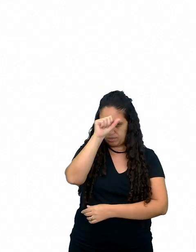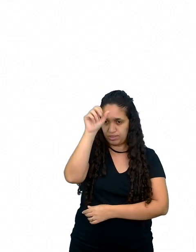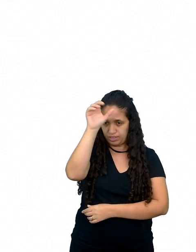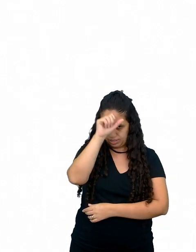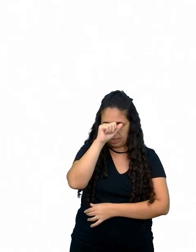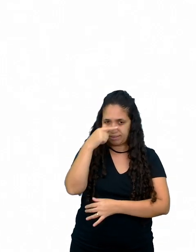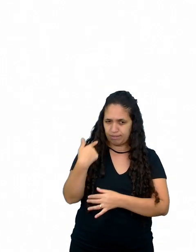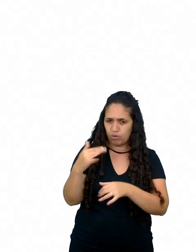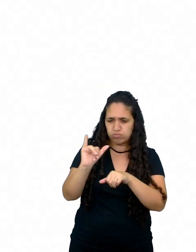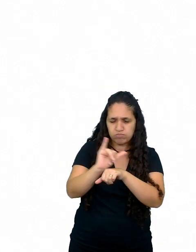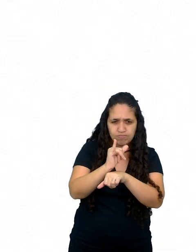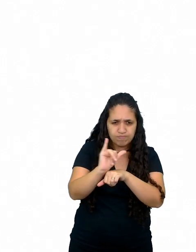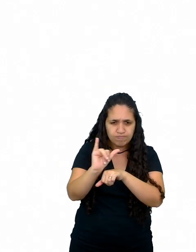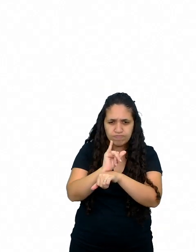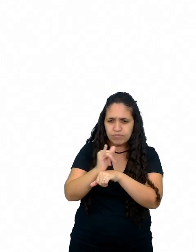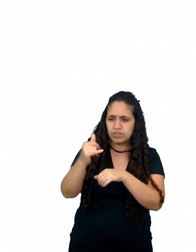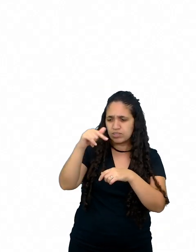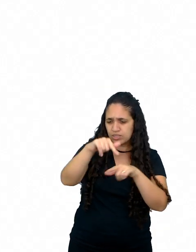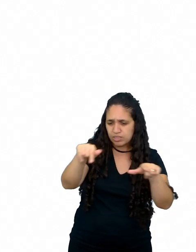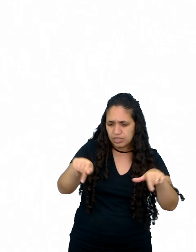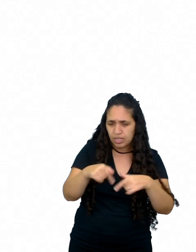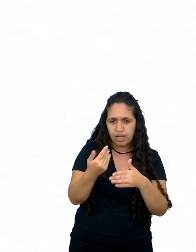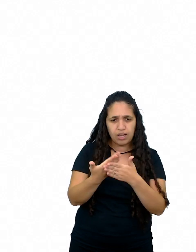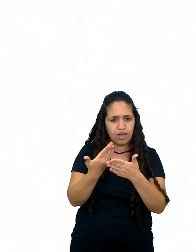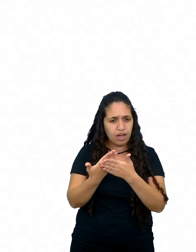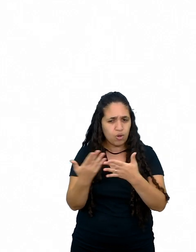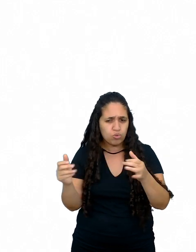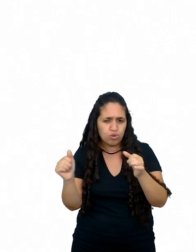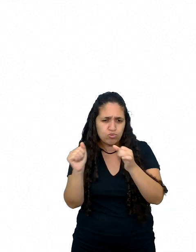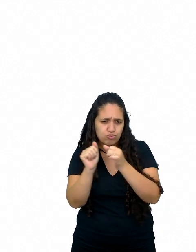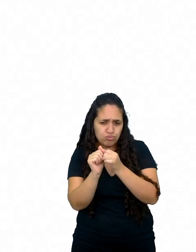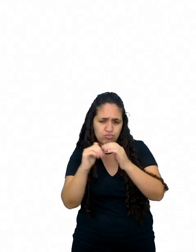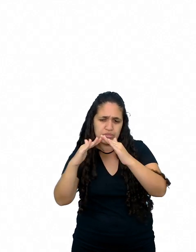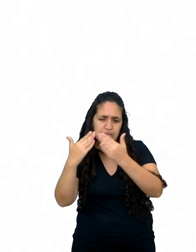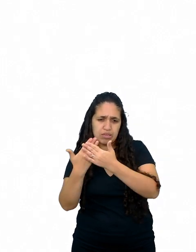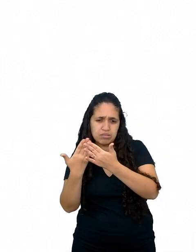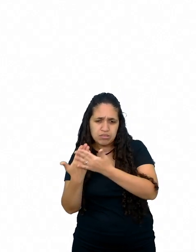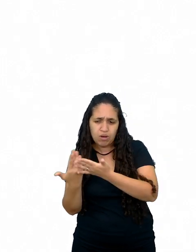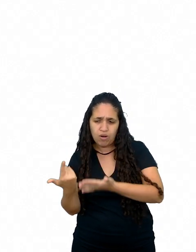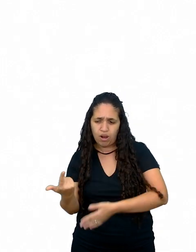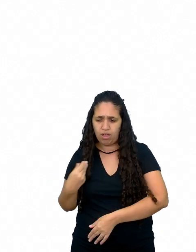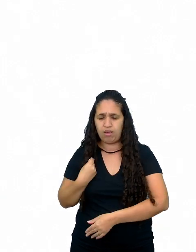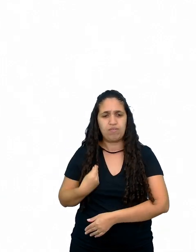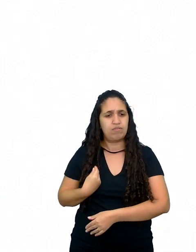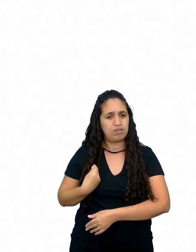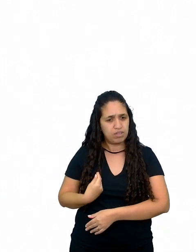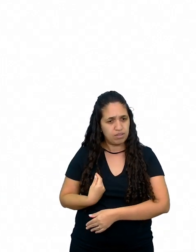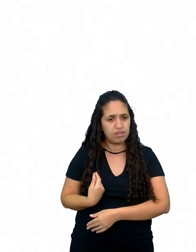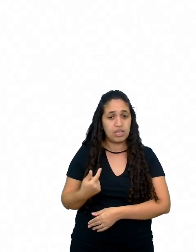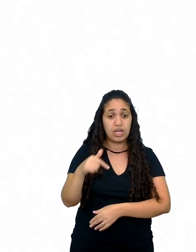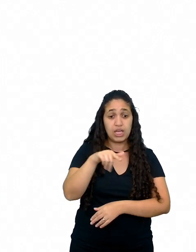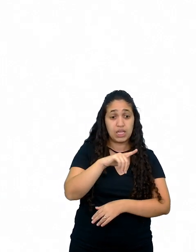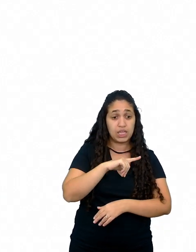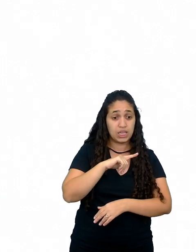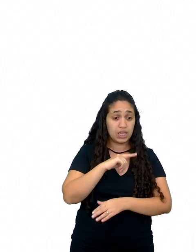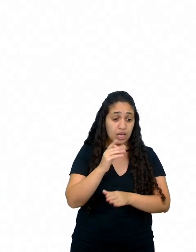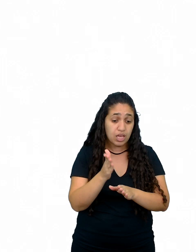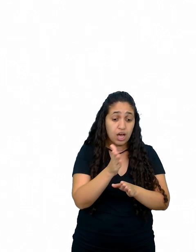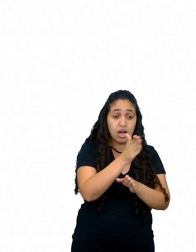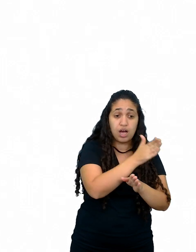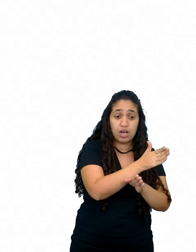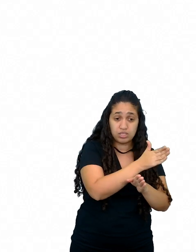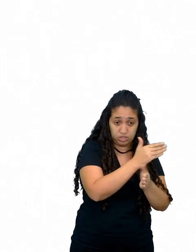minhas estratégias de sala de aula, com a realidade da minha escola, e aí eu tenho, antes de